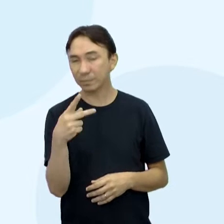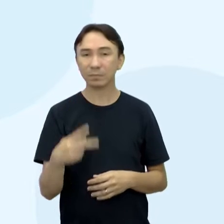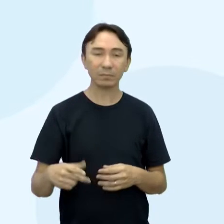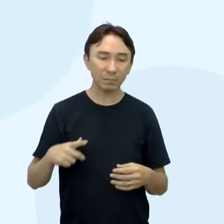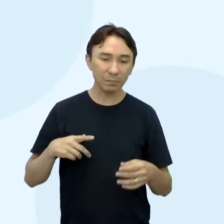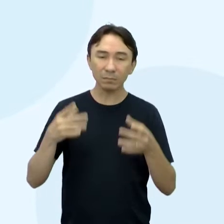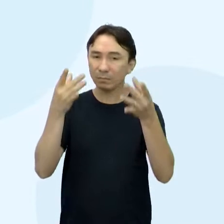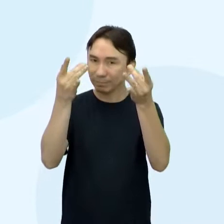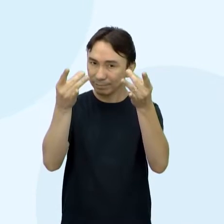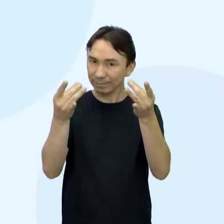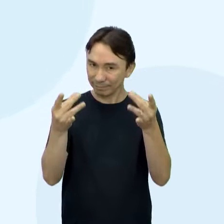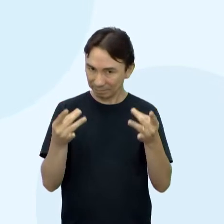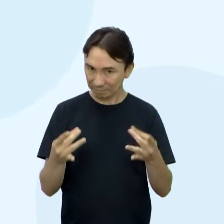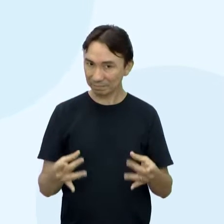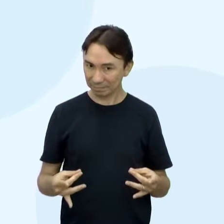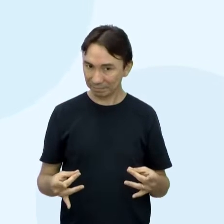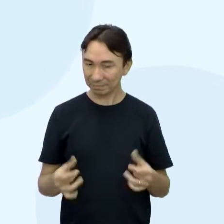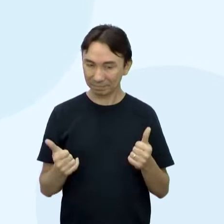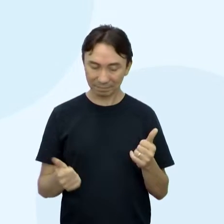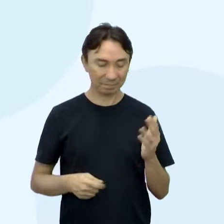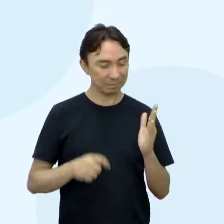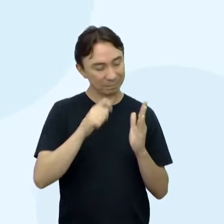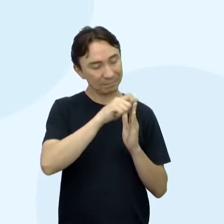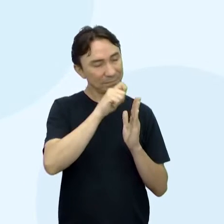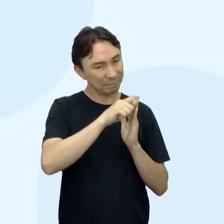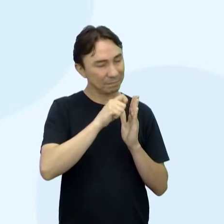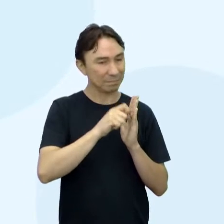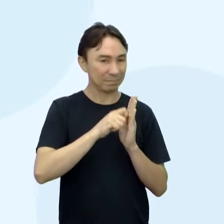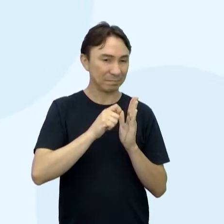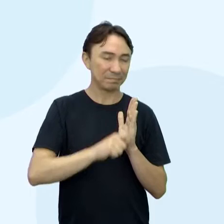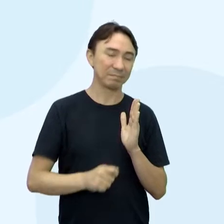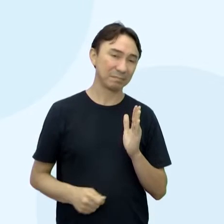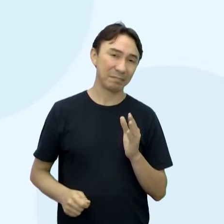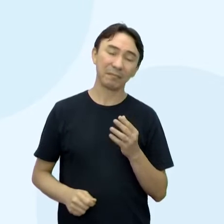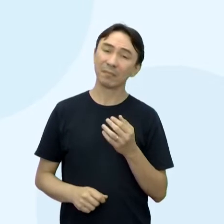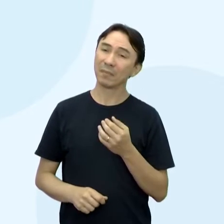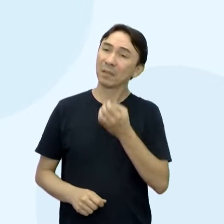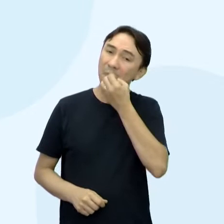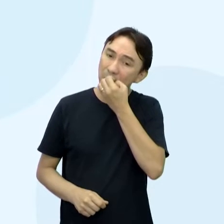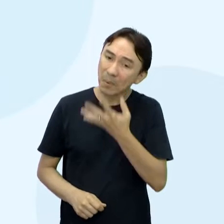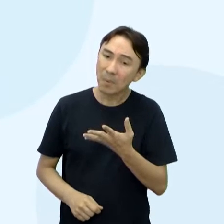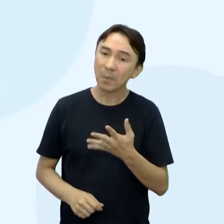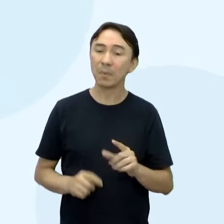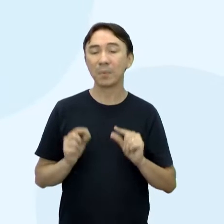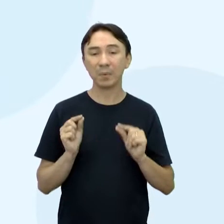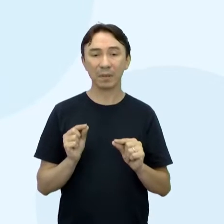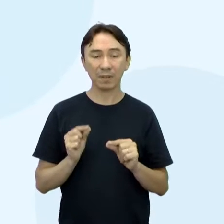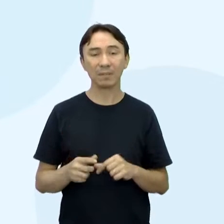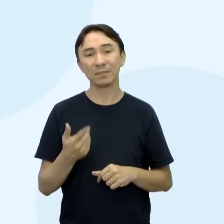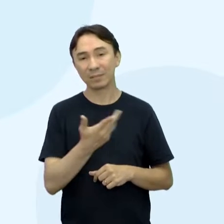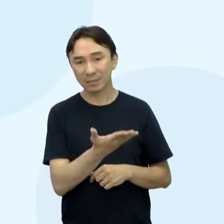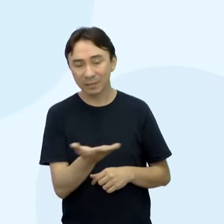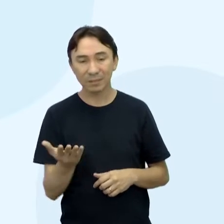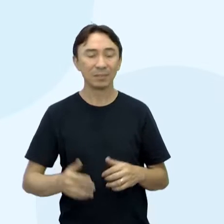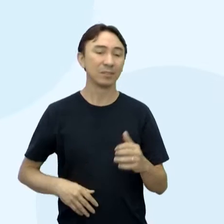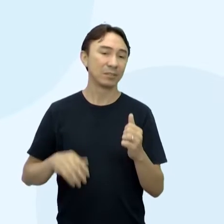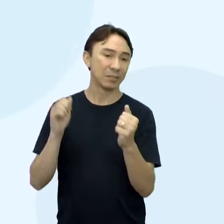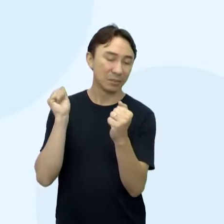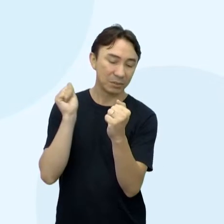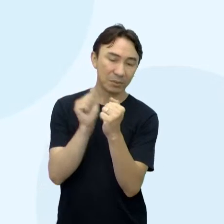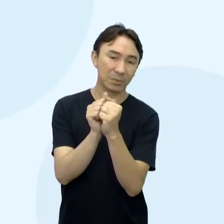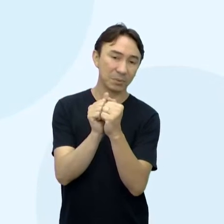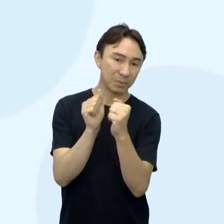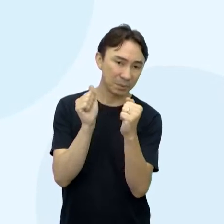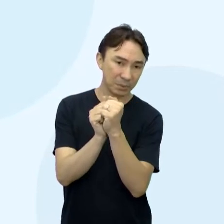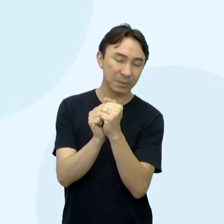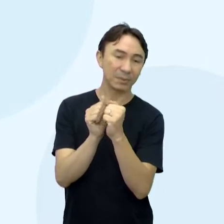modalidades esportivas. Legal seria se vocês pudessem estar juntos para elencar um número bacana e a quantidade